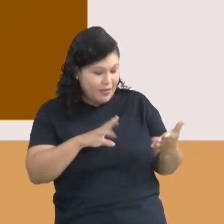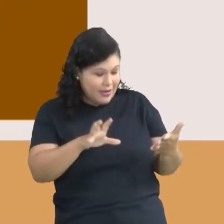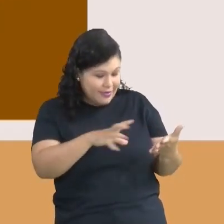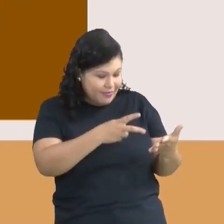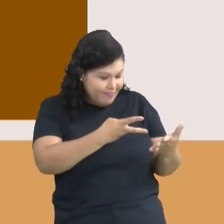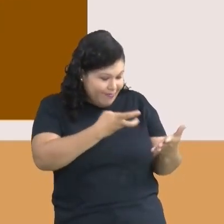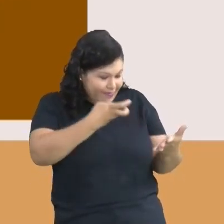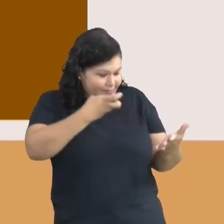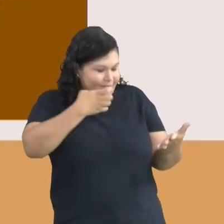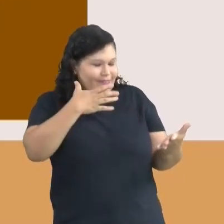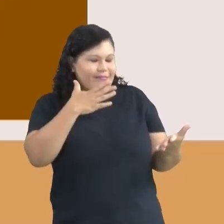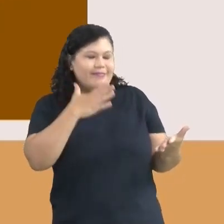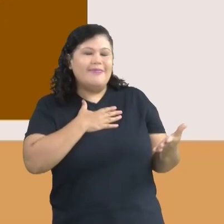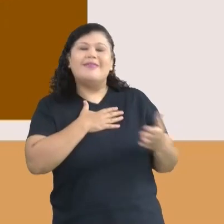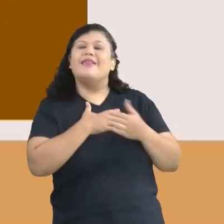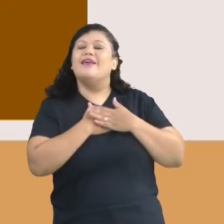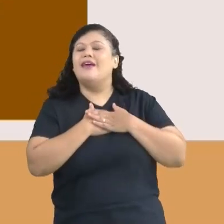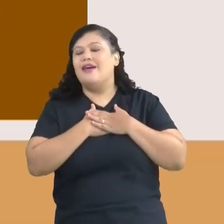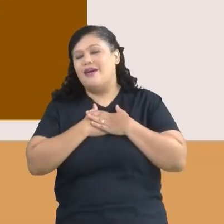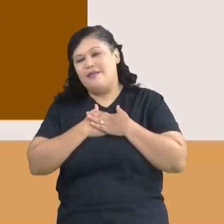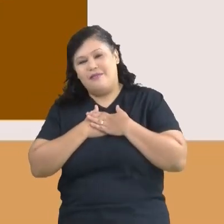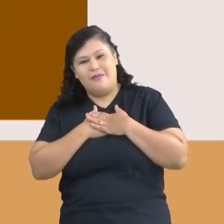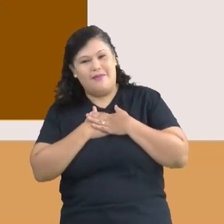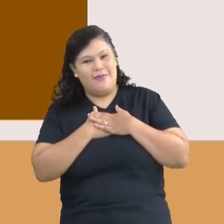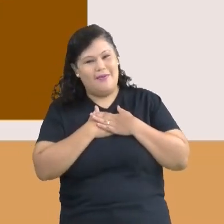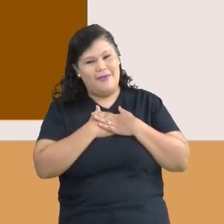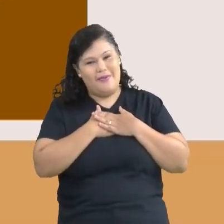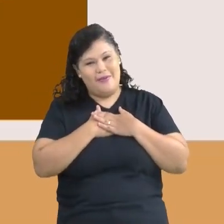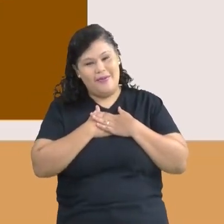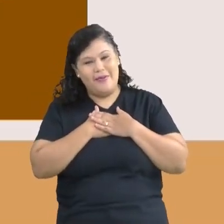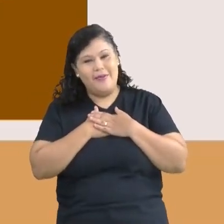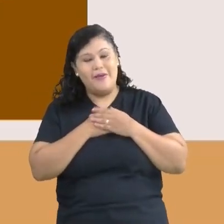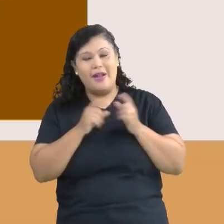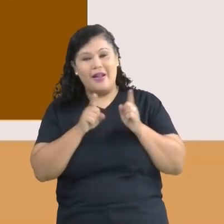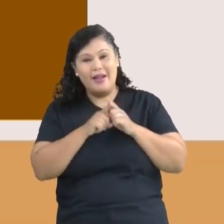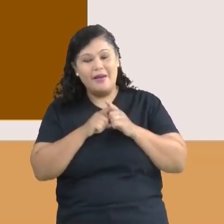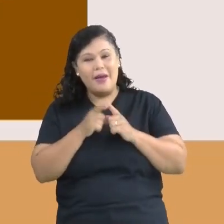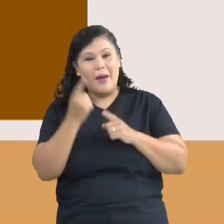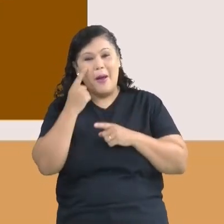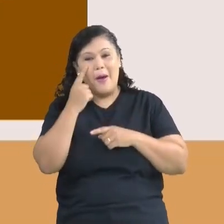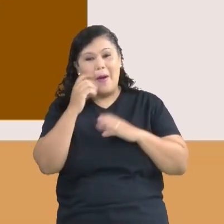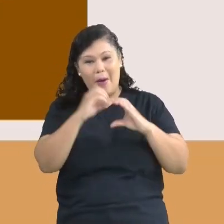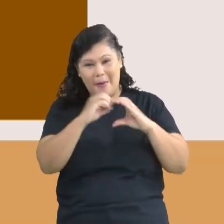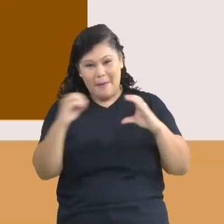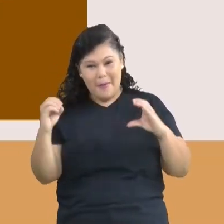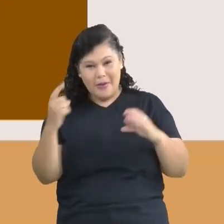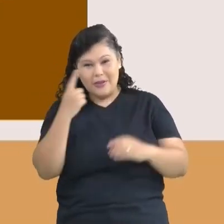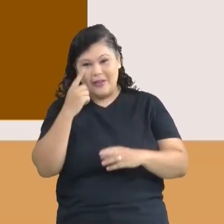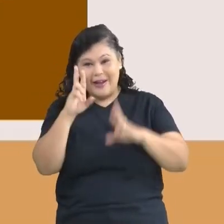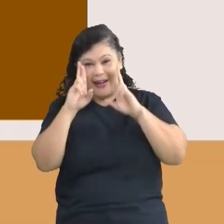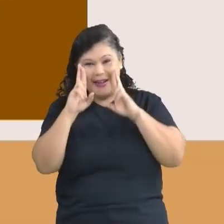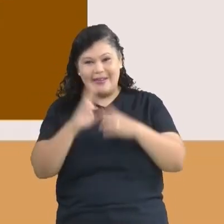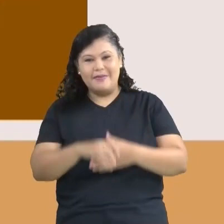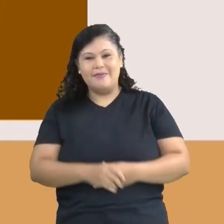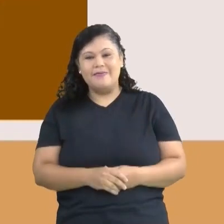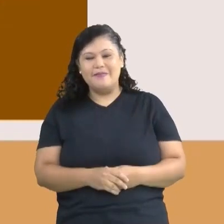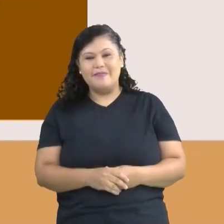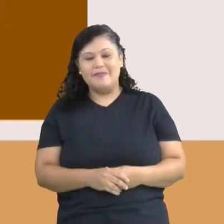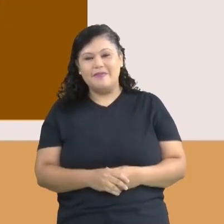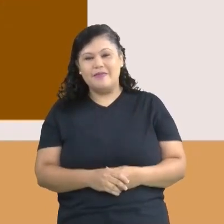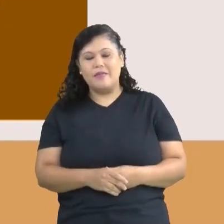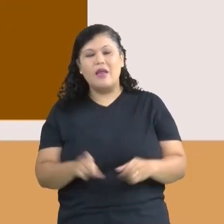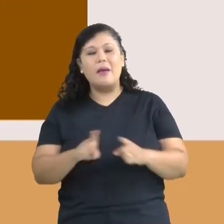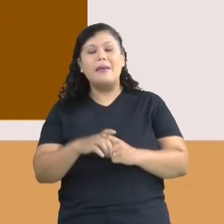ele causa essa sensação de amor, que é que nem esse emoji que está aqui ao nosso lado. O que mais que nós